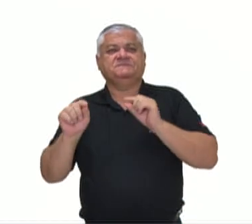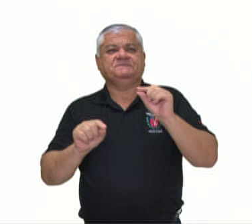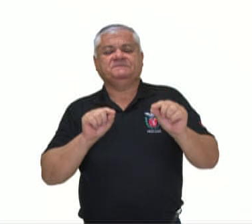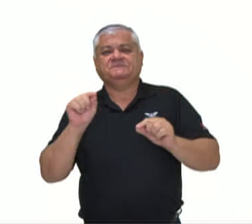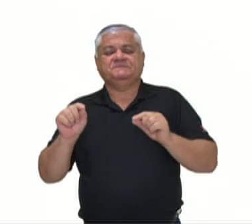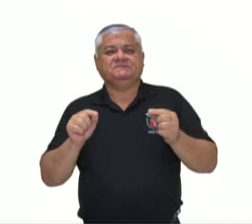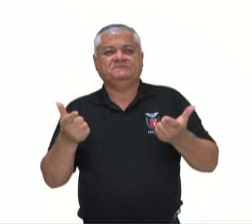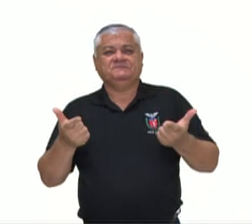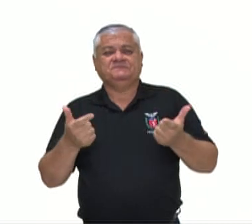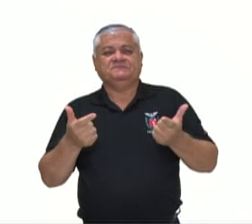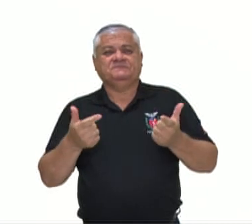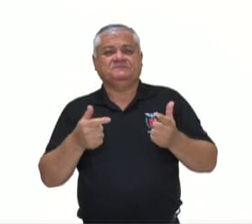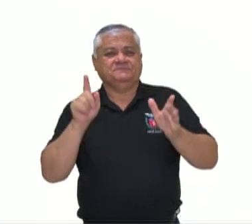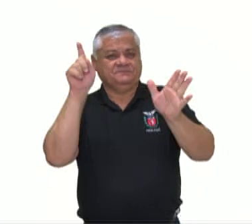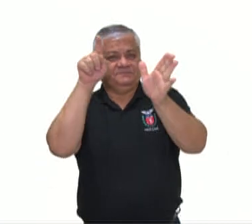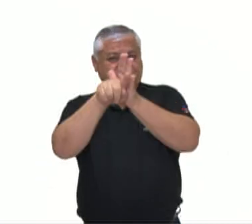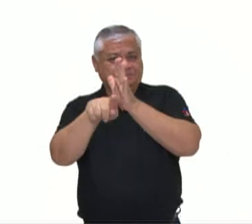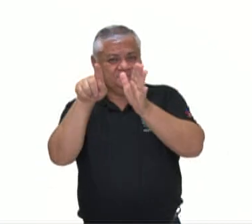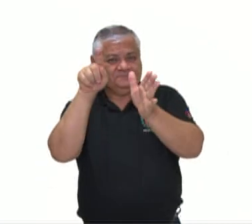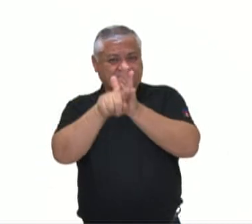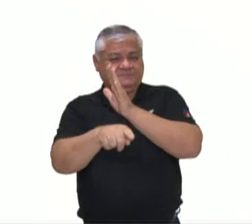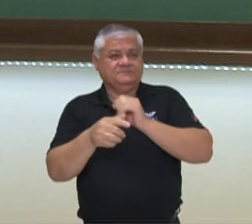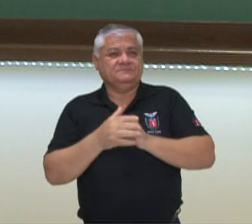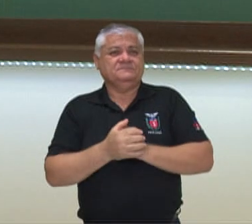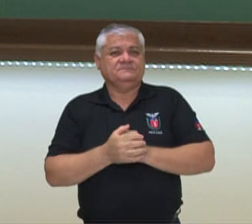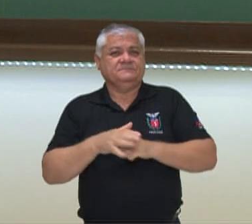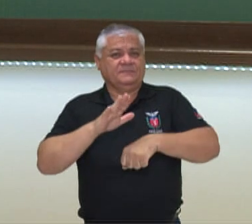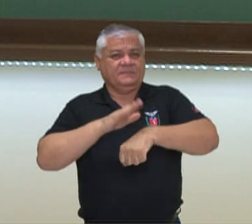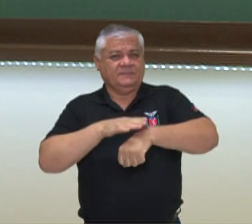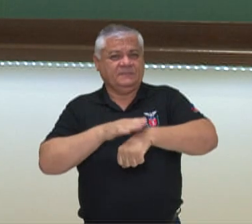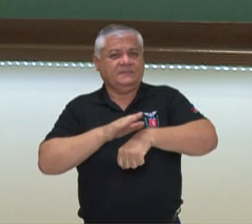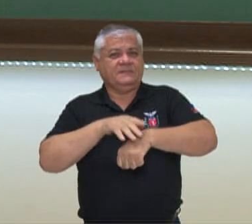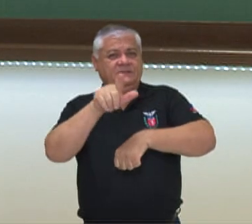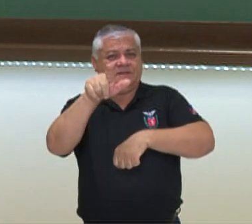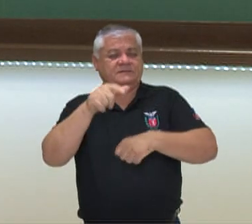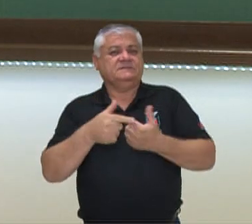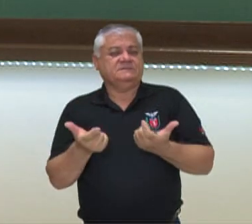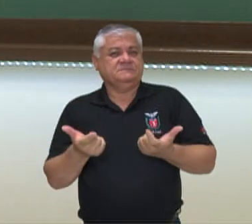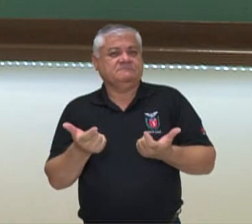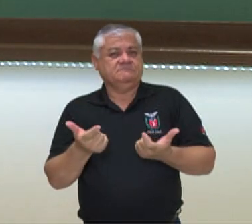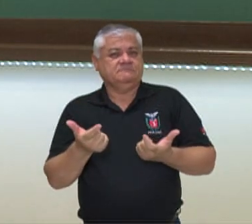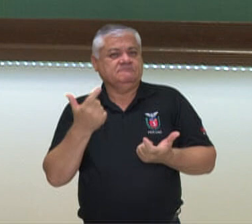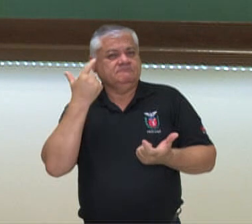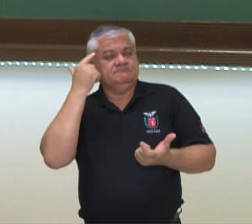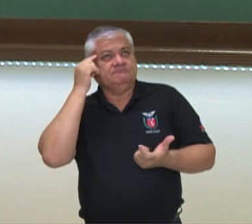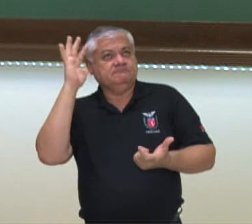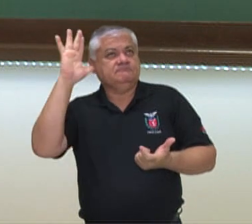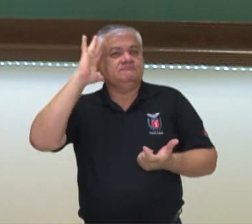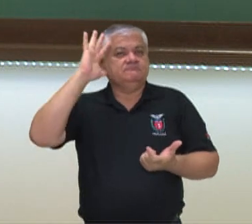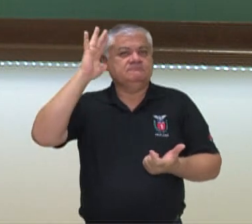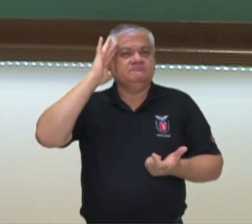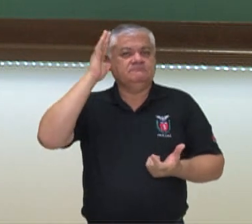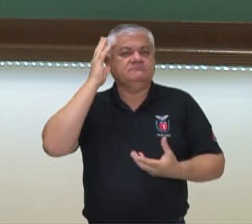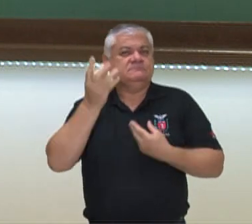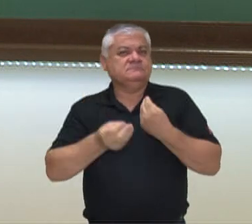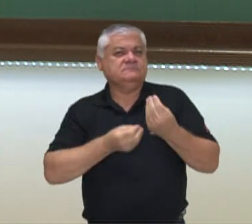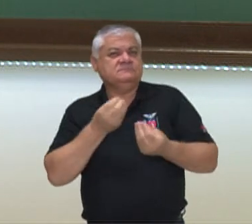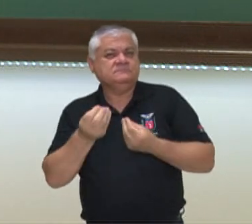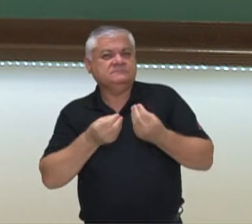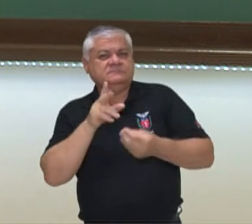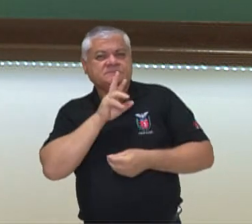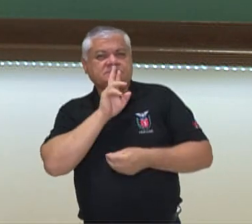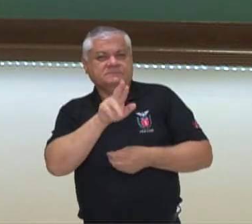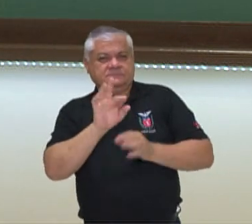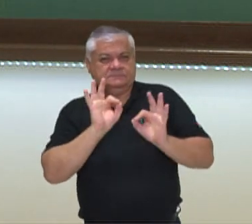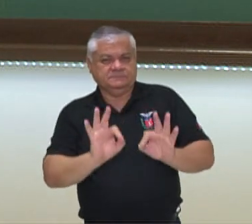da gente fazer a leitura, eu tenho uma pergunta para vocês. Devo dar um tempinho para que vocês possam aí imaginar alguma coisa para poder